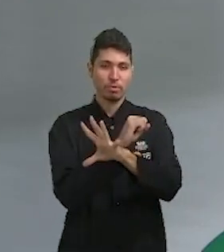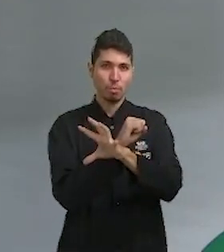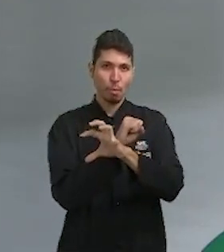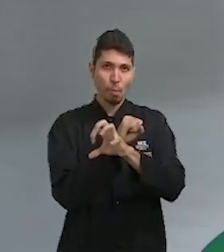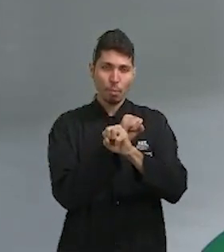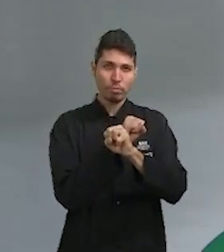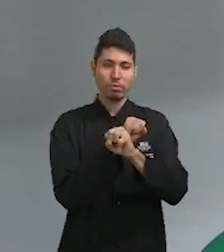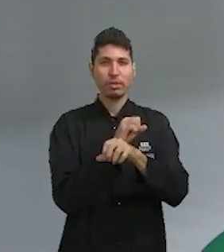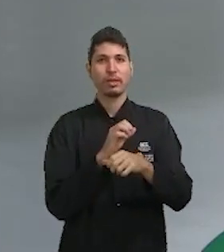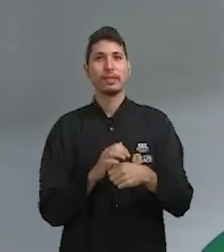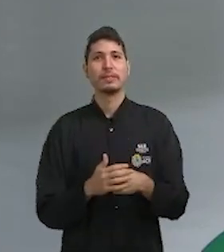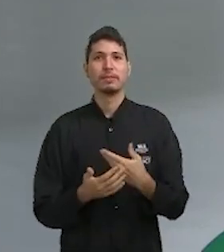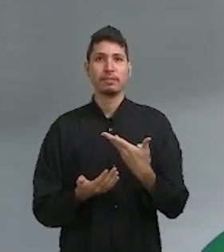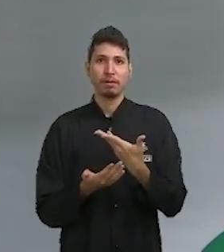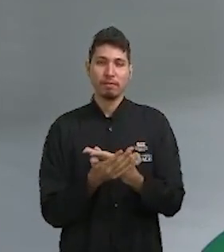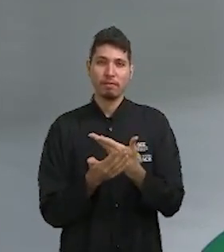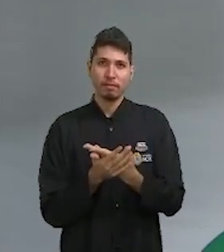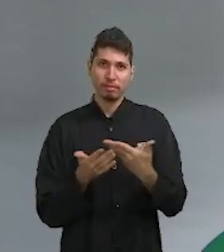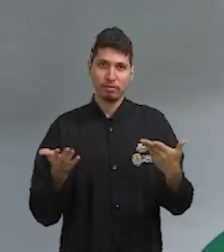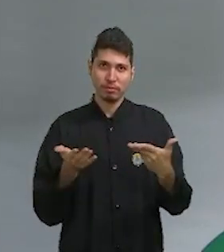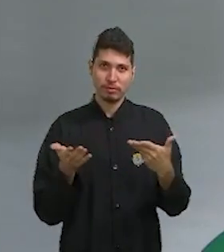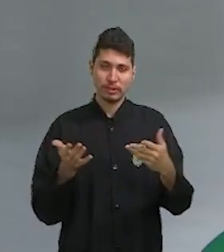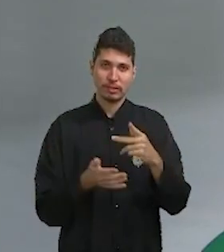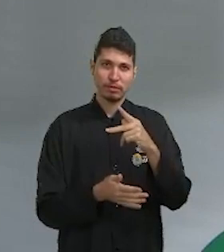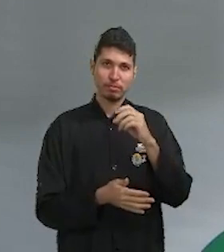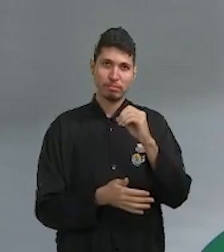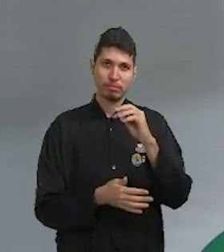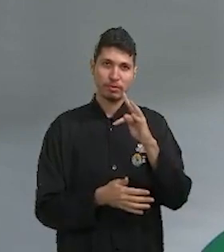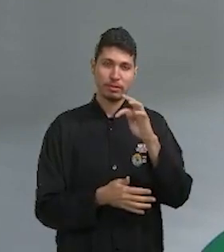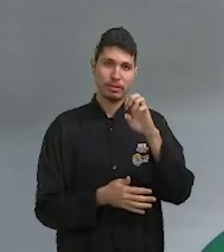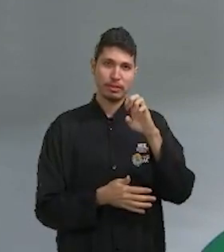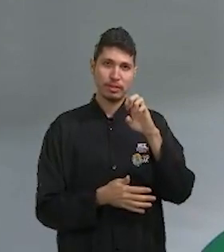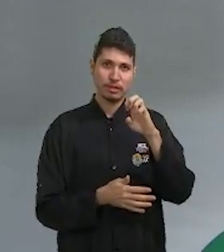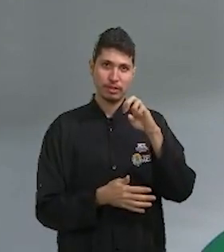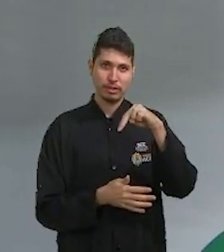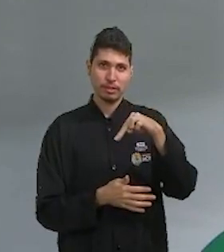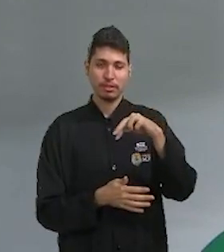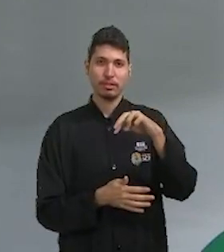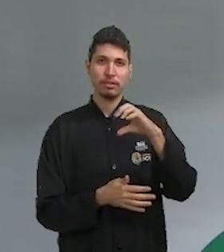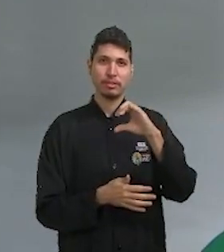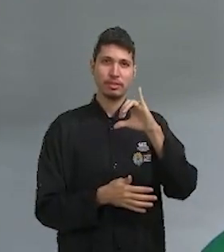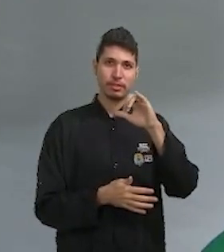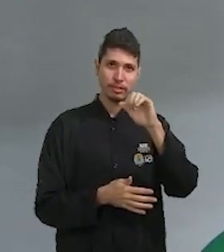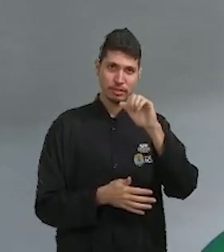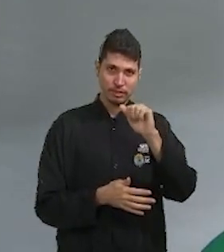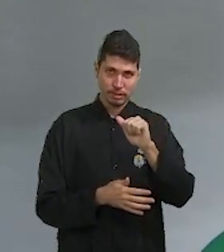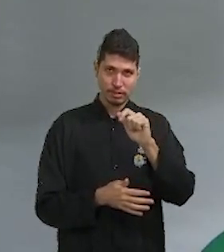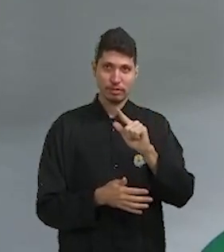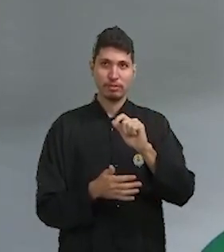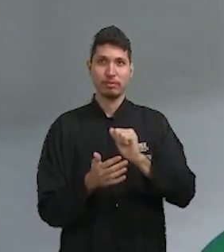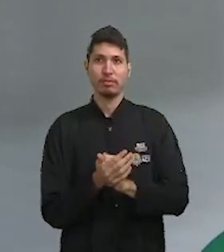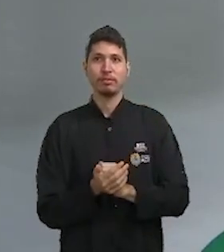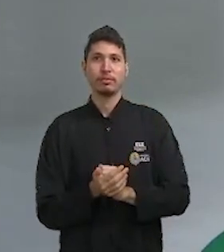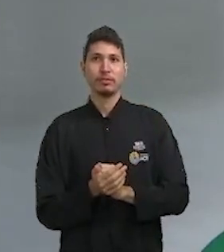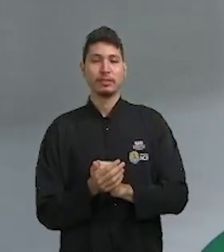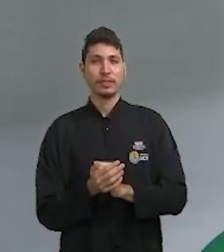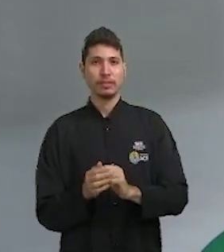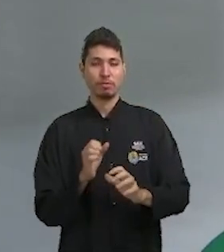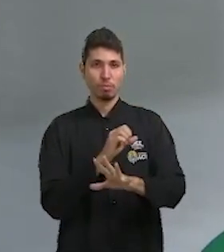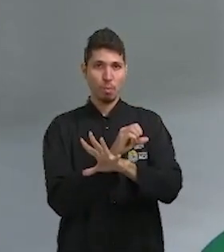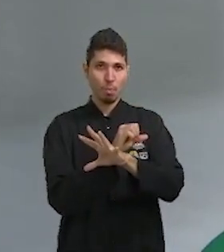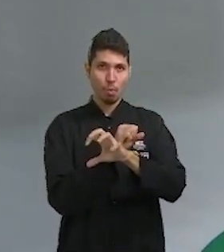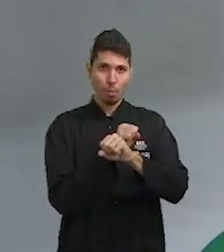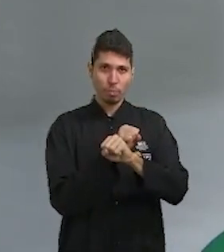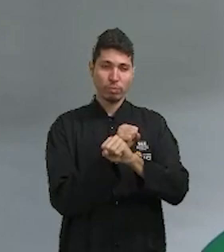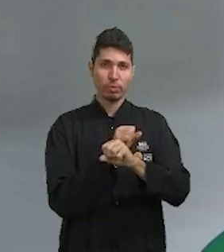nessa aula, nós vamos falar um pouquinho de potenciais de oxidação e redução. Assim como na última aula, nós